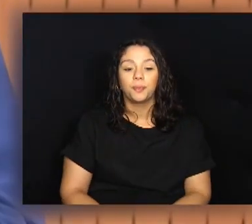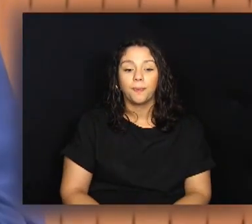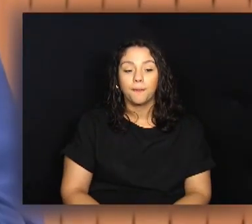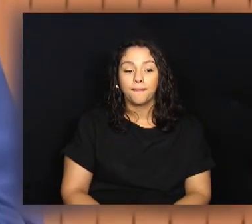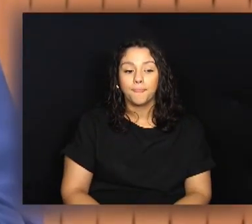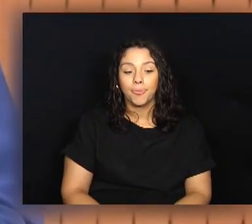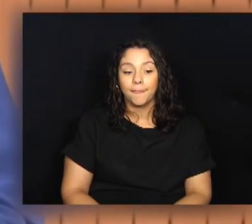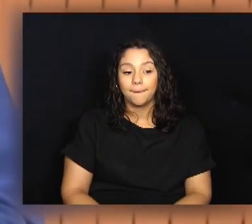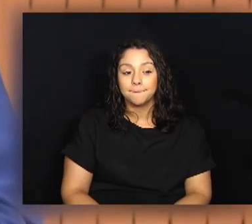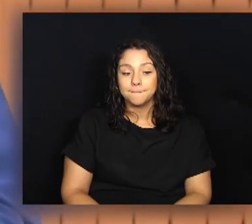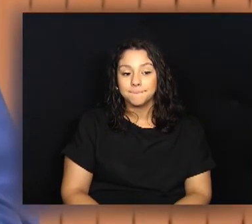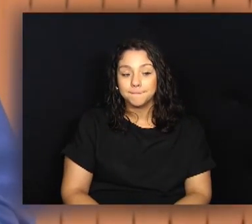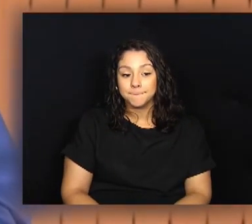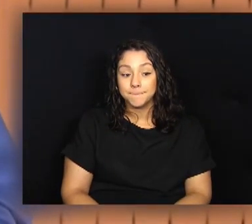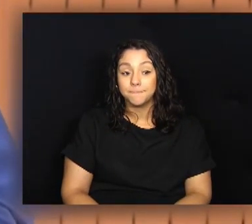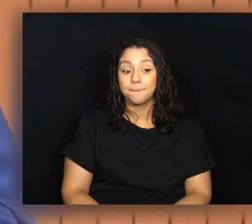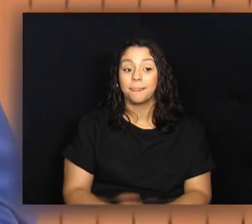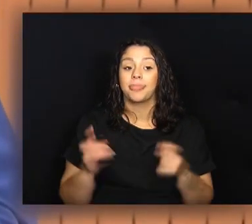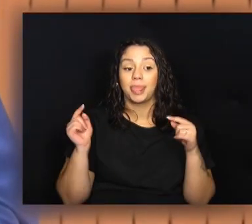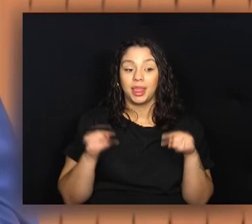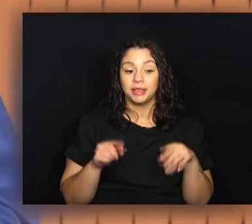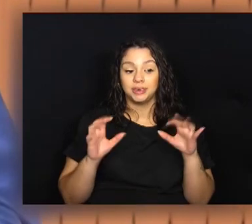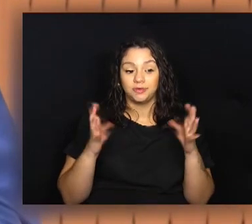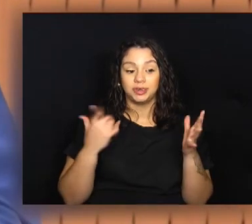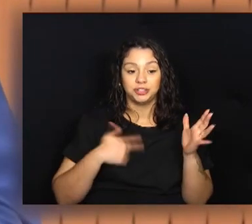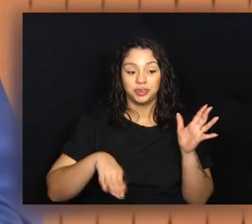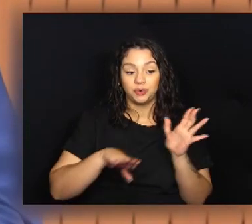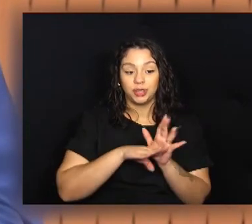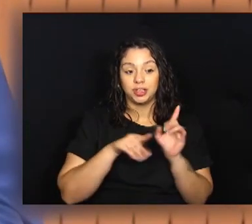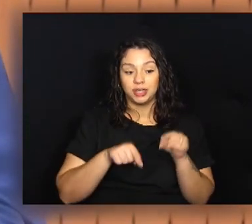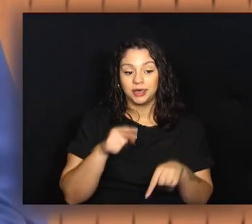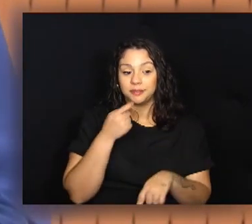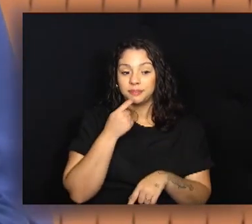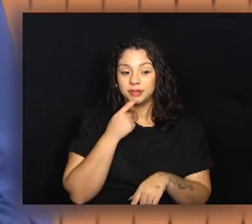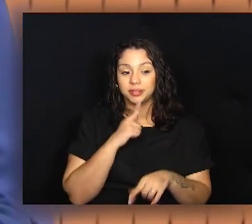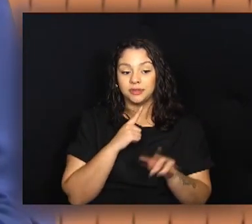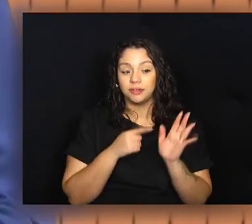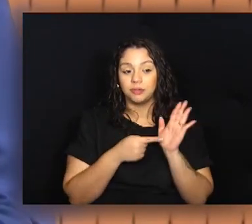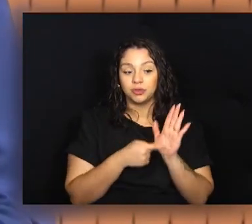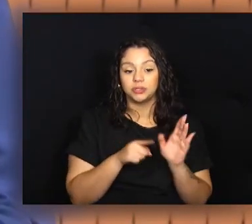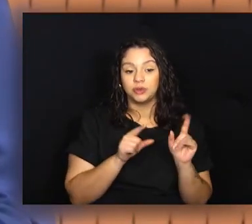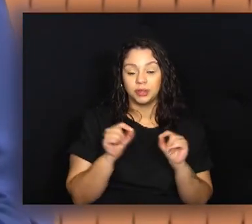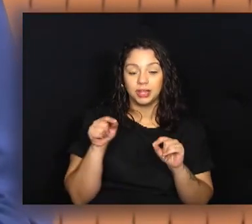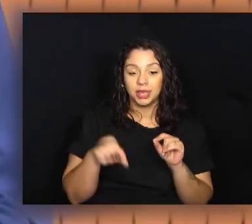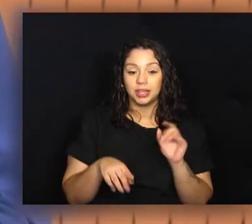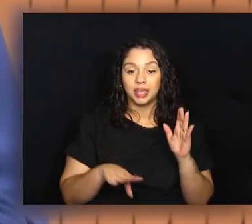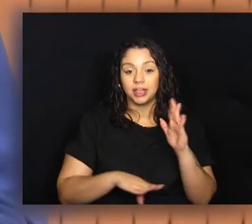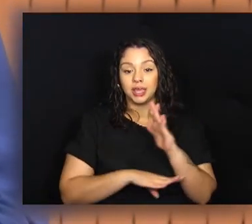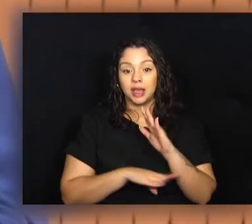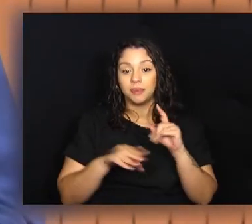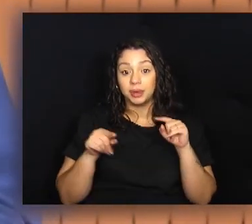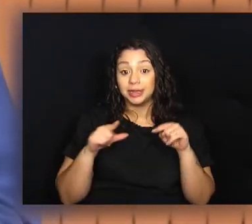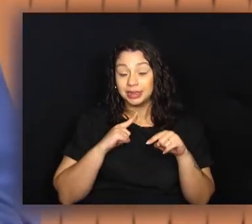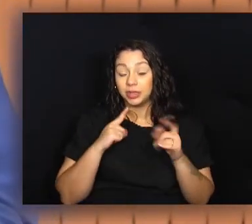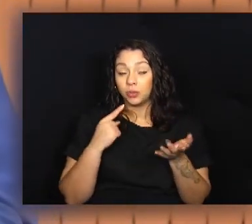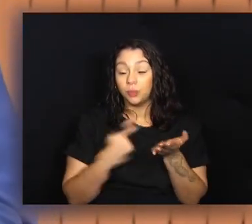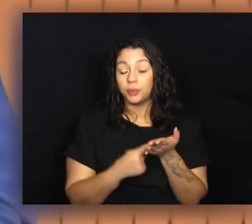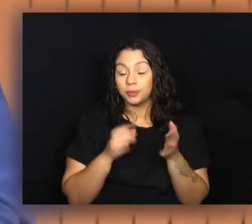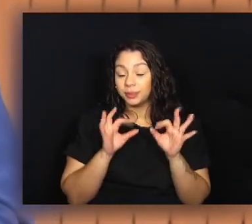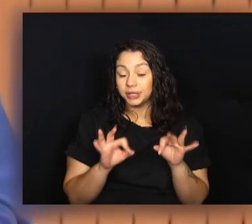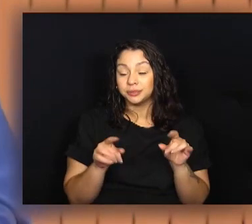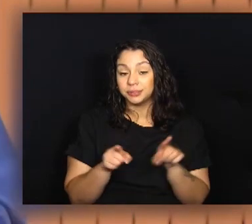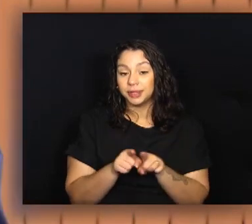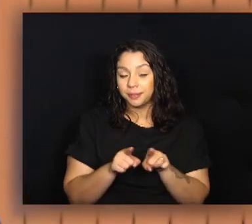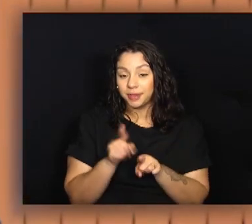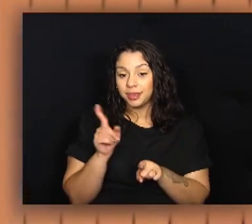Ao trazer esse evento para a Câmara de Campinas, nós quiséramos sinalizar que a Câmara de Campinas também tem esse compromisso, através